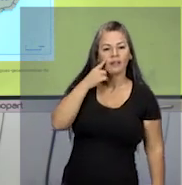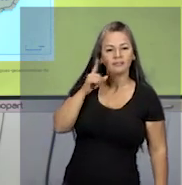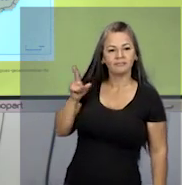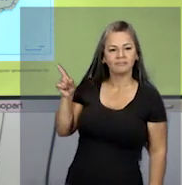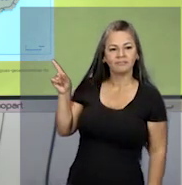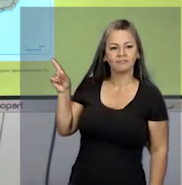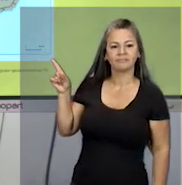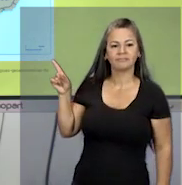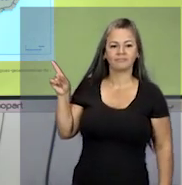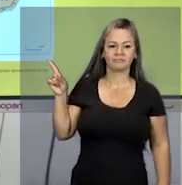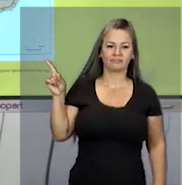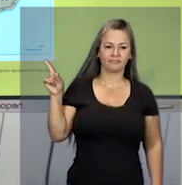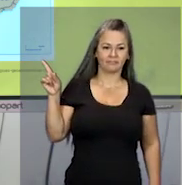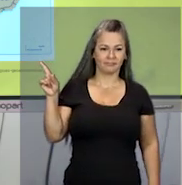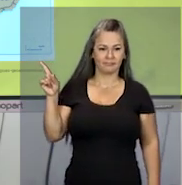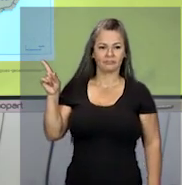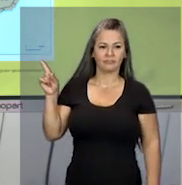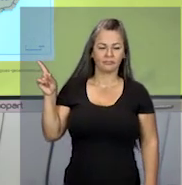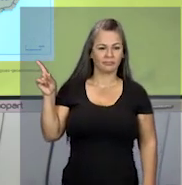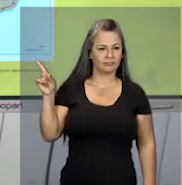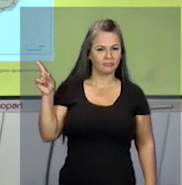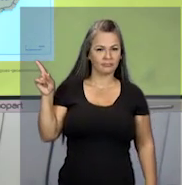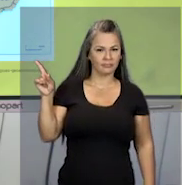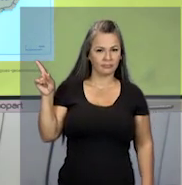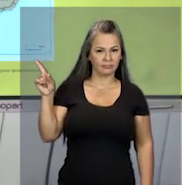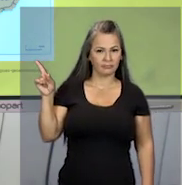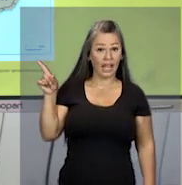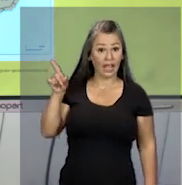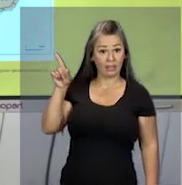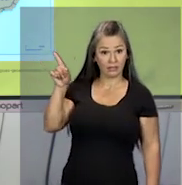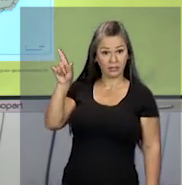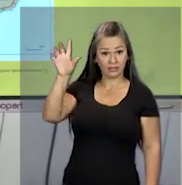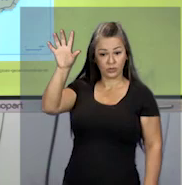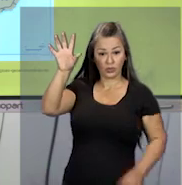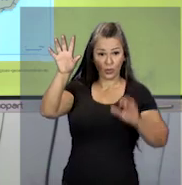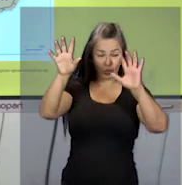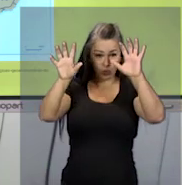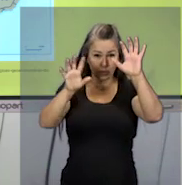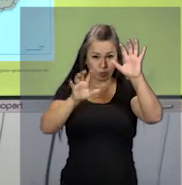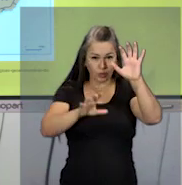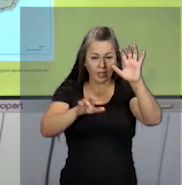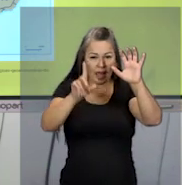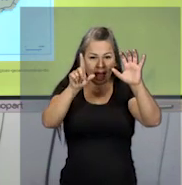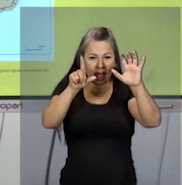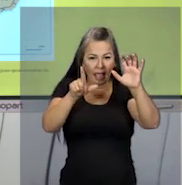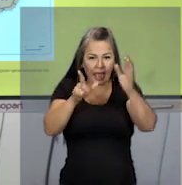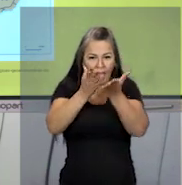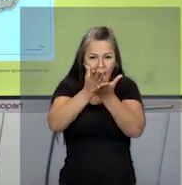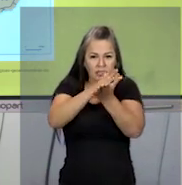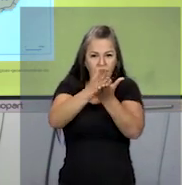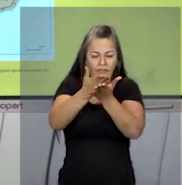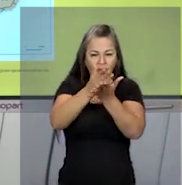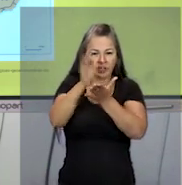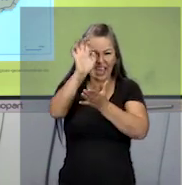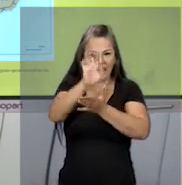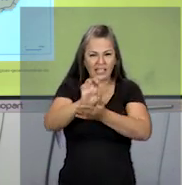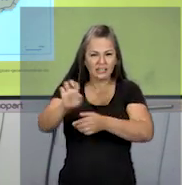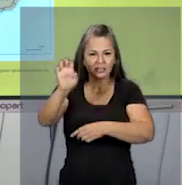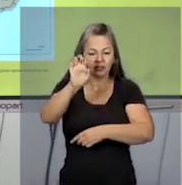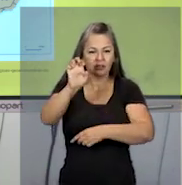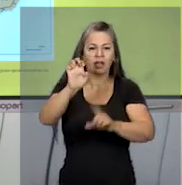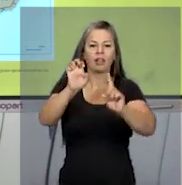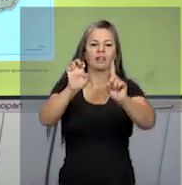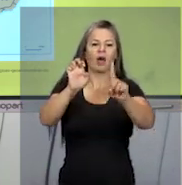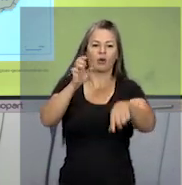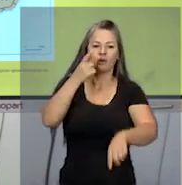esses 3 grandes complexos regionais não respeitam os limites entre os estados. Já repararam nisso? Já viram aqui no mapa?